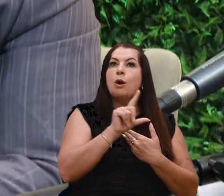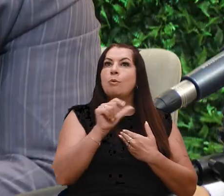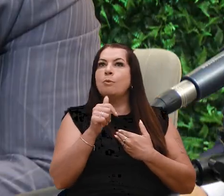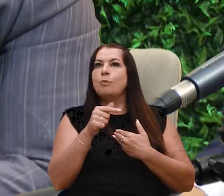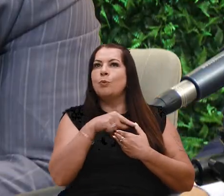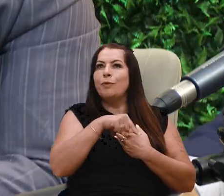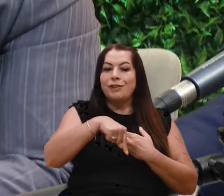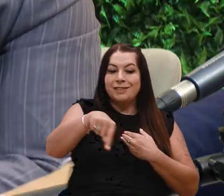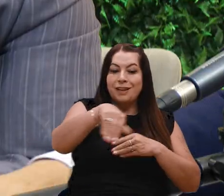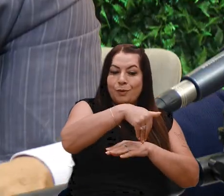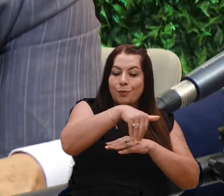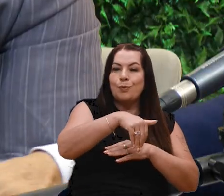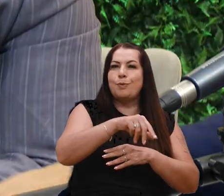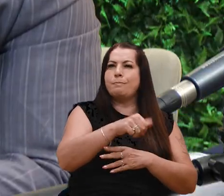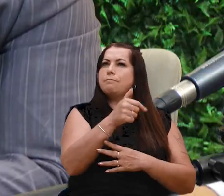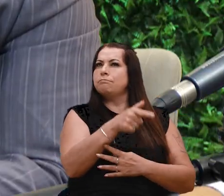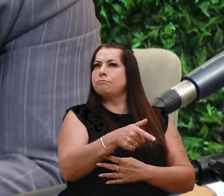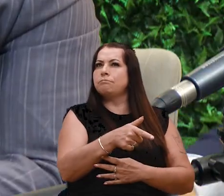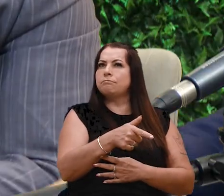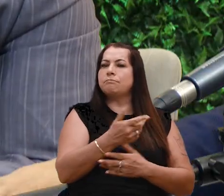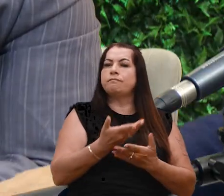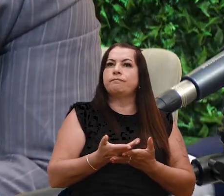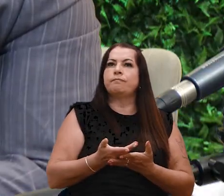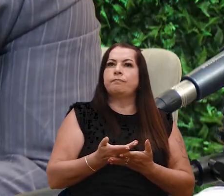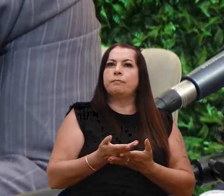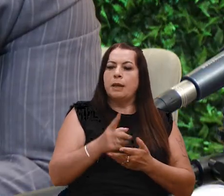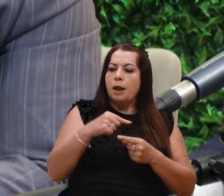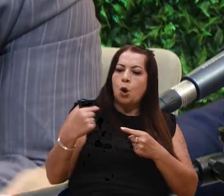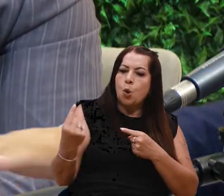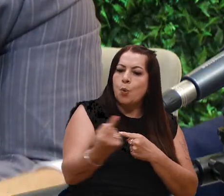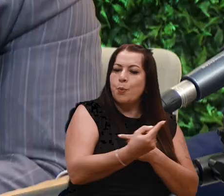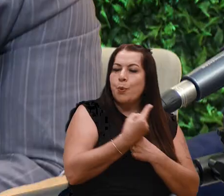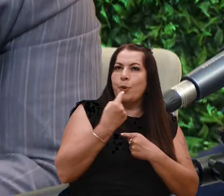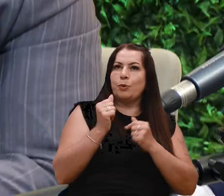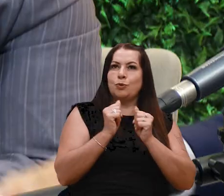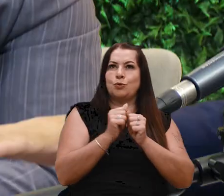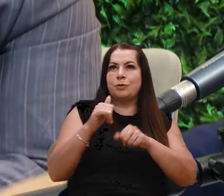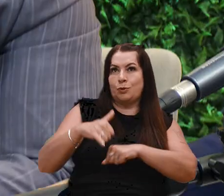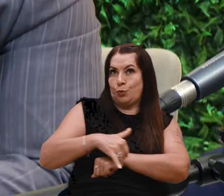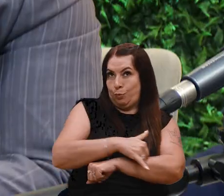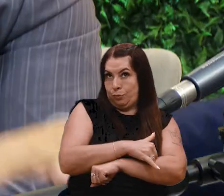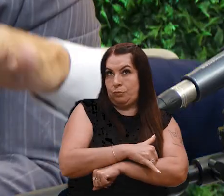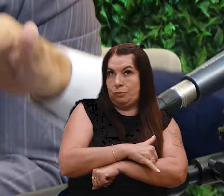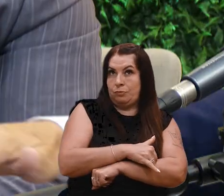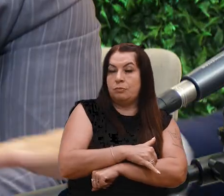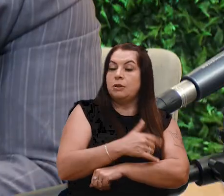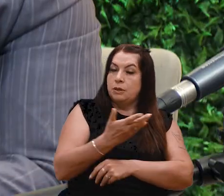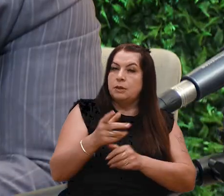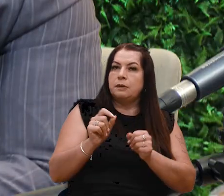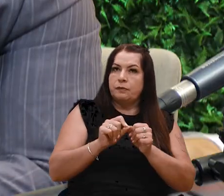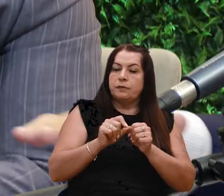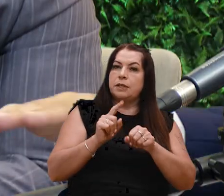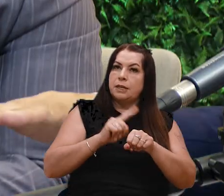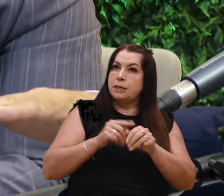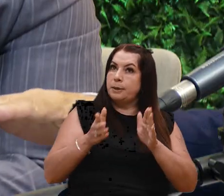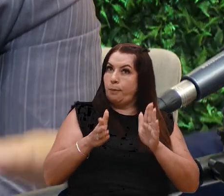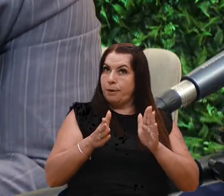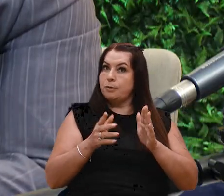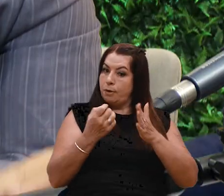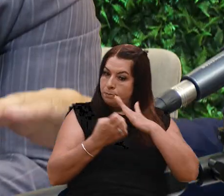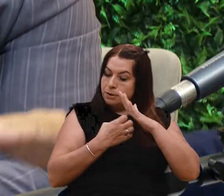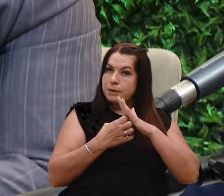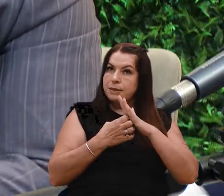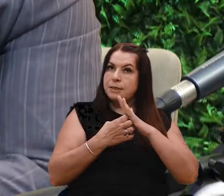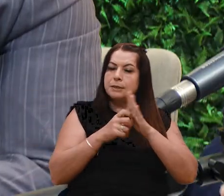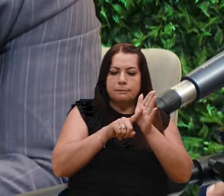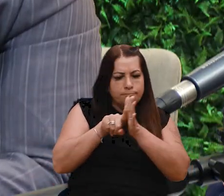malha rodoviária ao redor ou em torno do aeroporto. E é isso que nós vamos fazer. E nesse momento a empresa está a